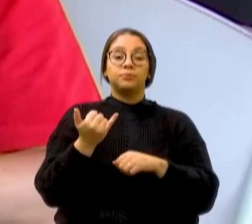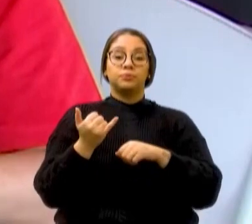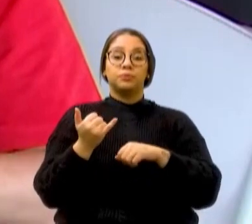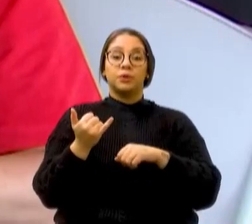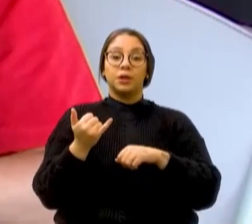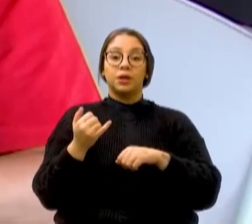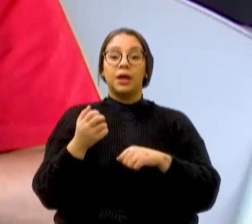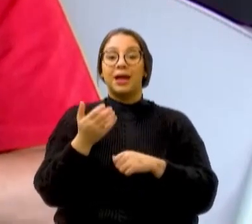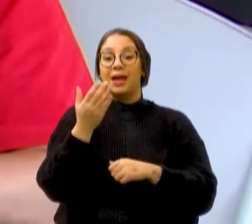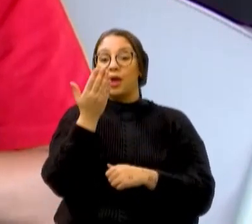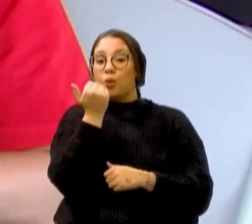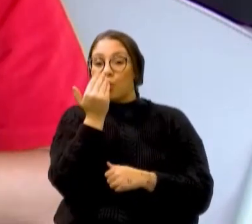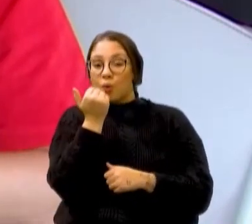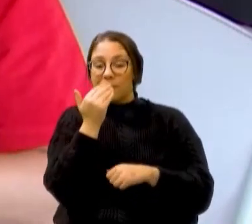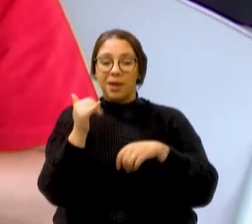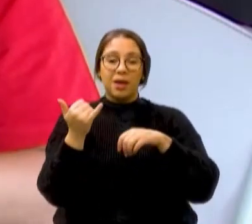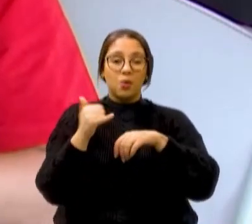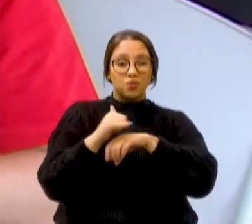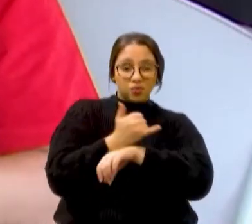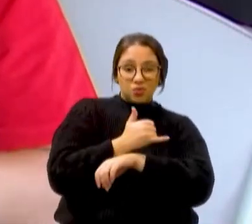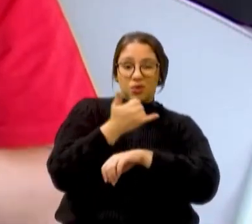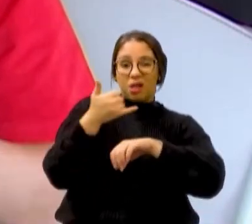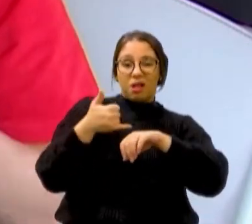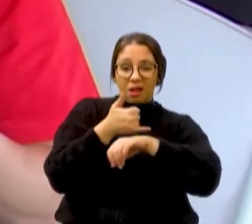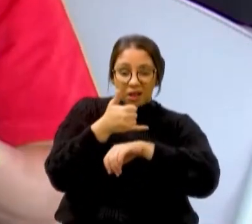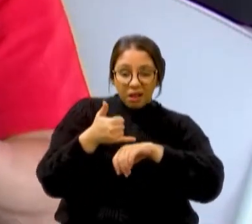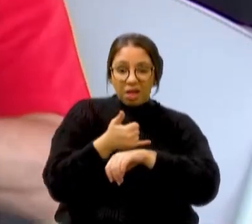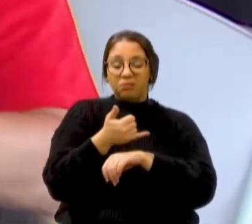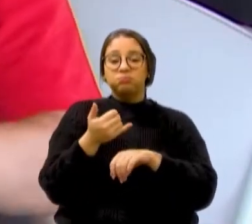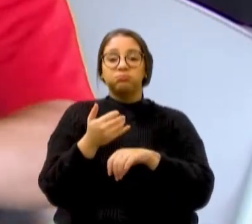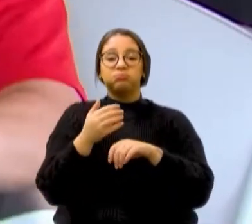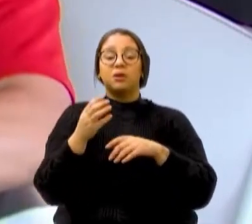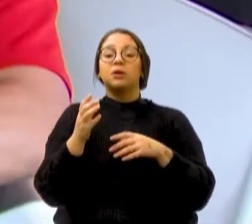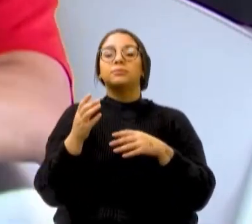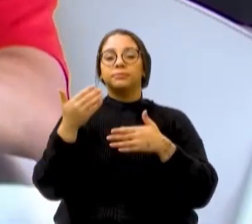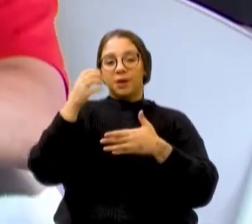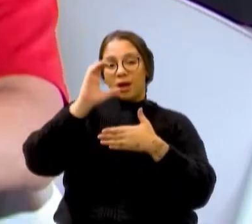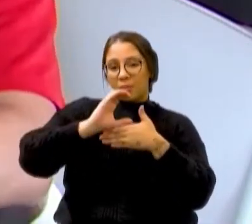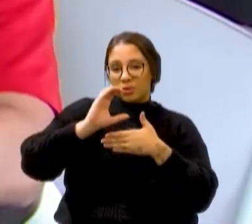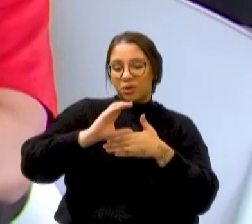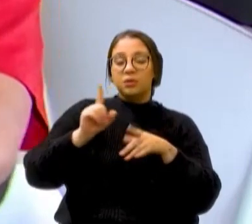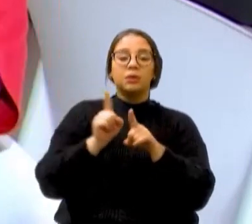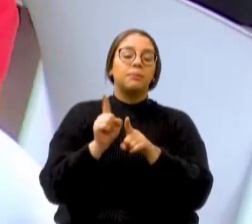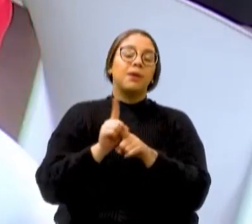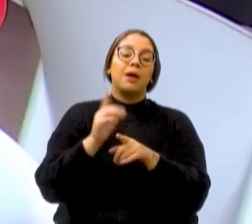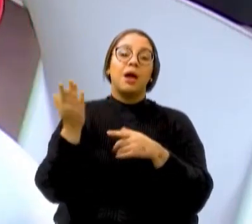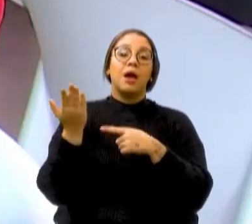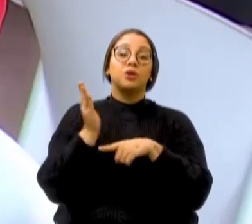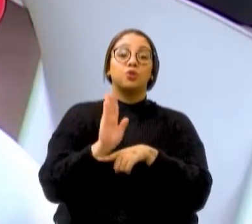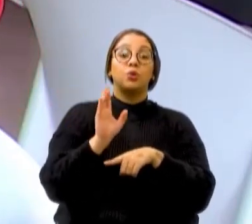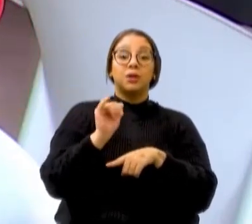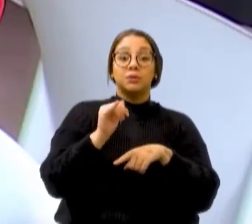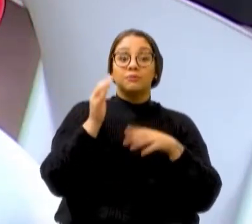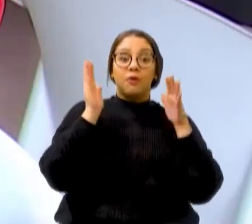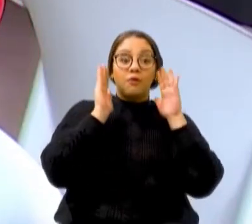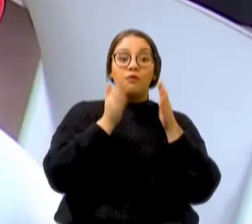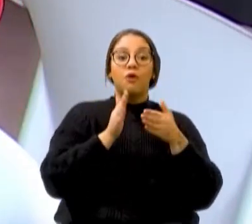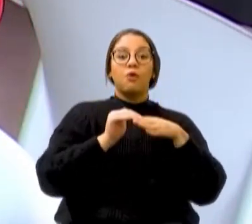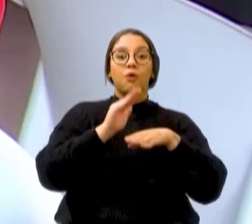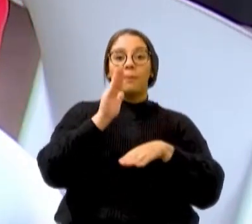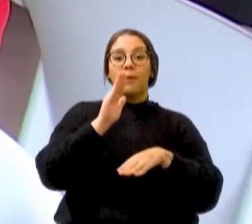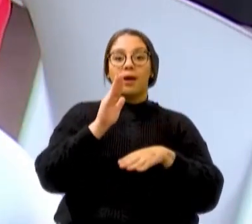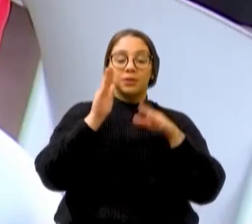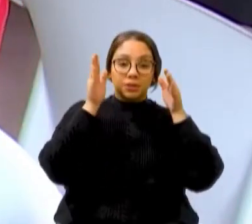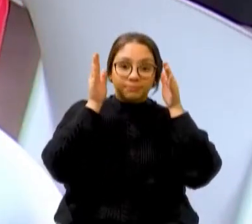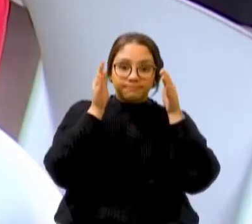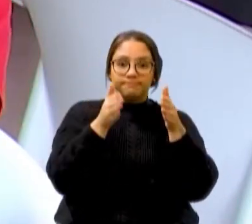Baixo consumo de gordura, baixo consumo de carboidrato, tudo isso acaba contribuindo também para você conseguir